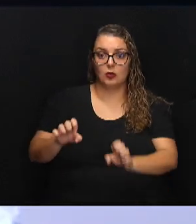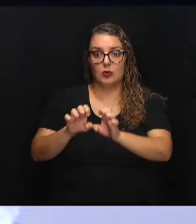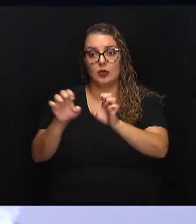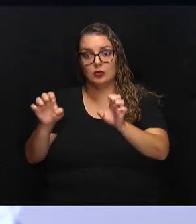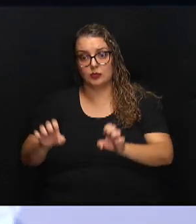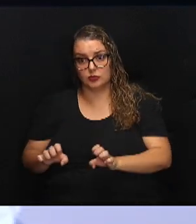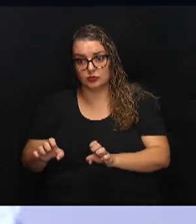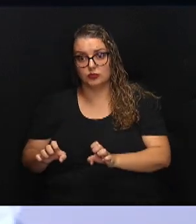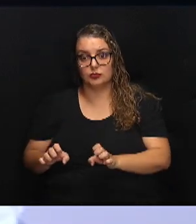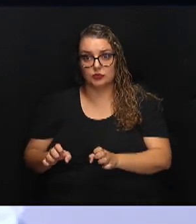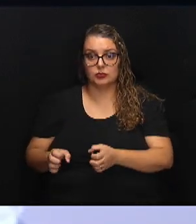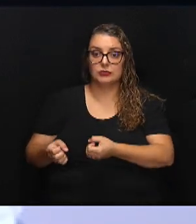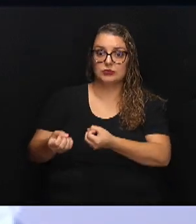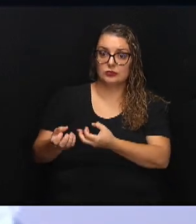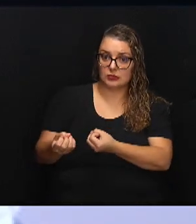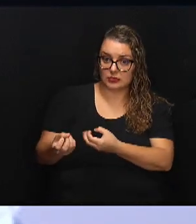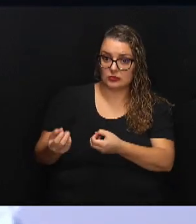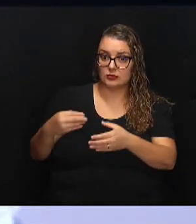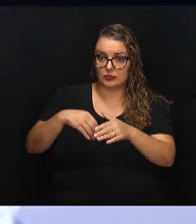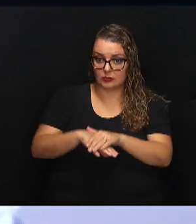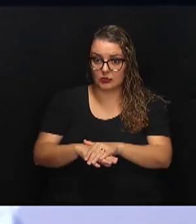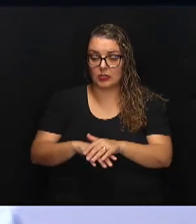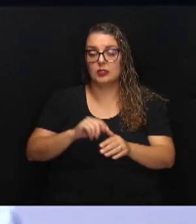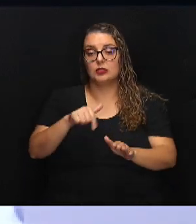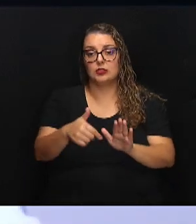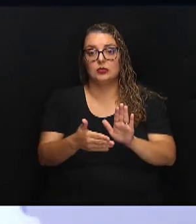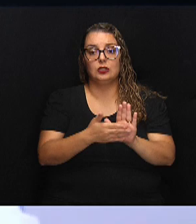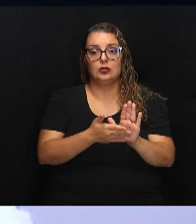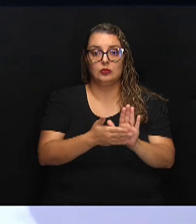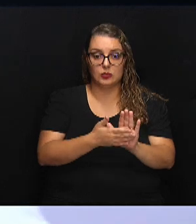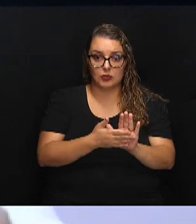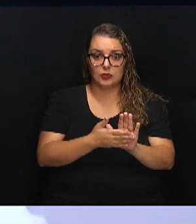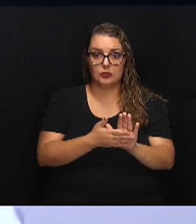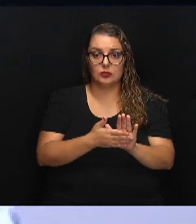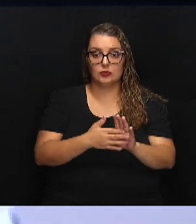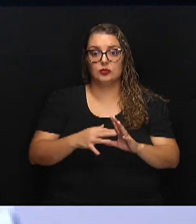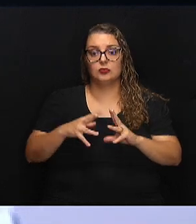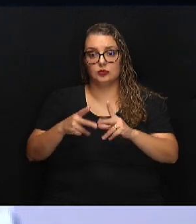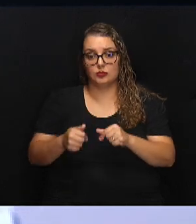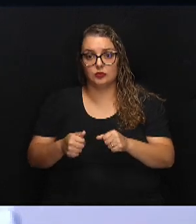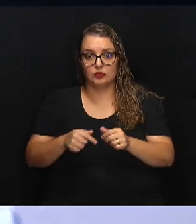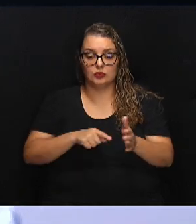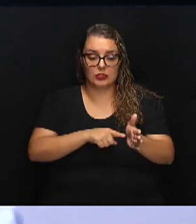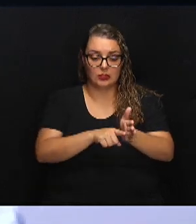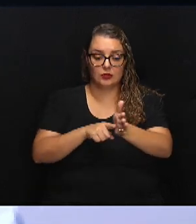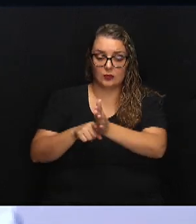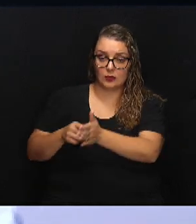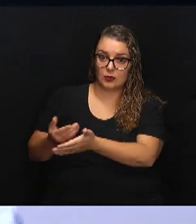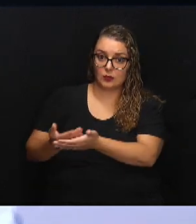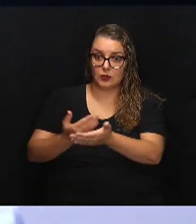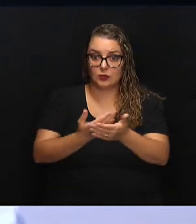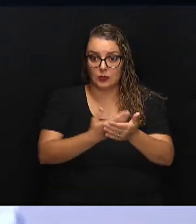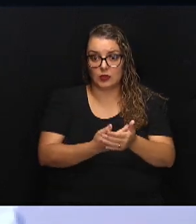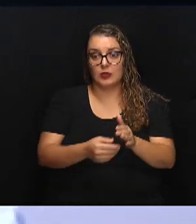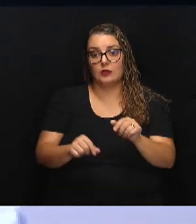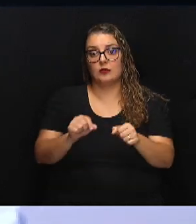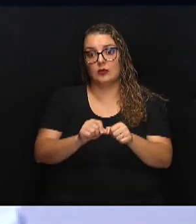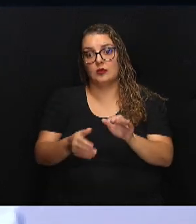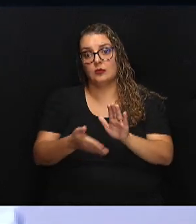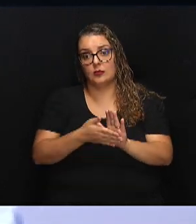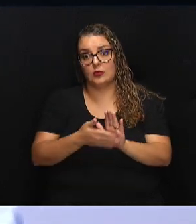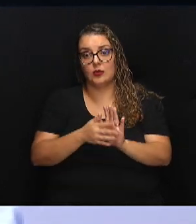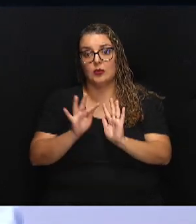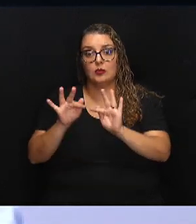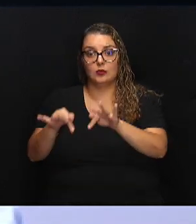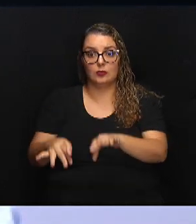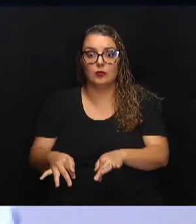de dados e depois a proposta em cima daquilo, então tudo aquilo que foi analisado é feito uma proposta e, por